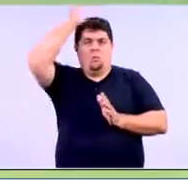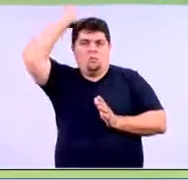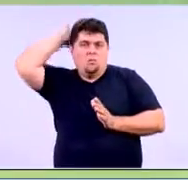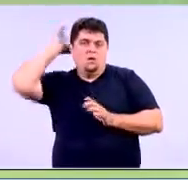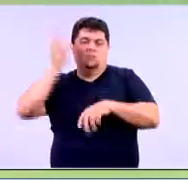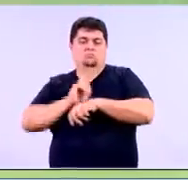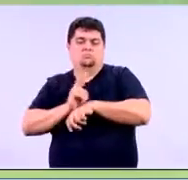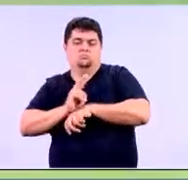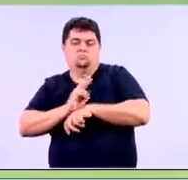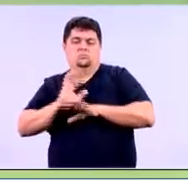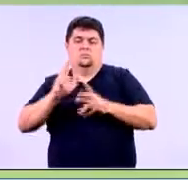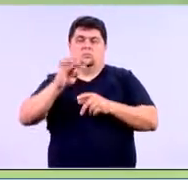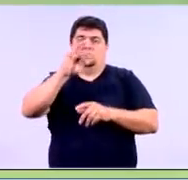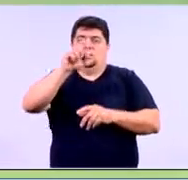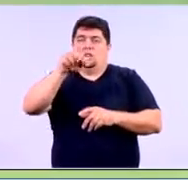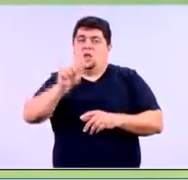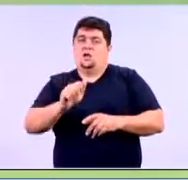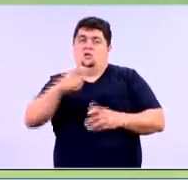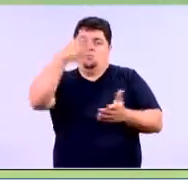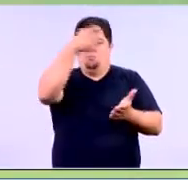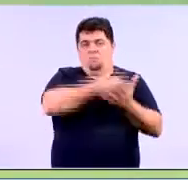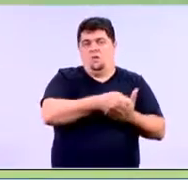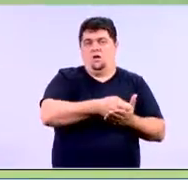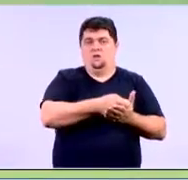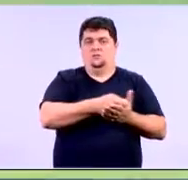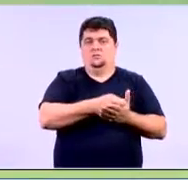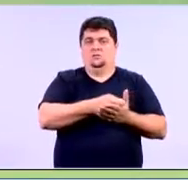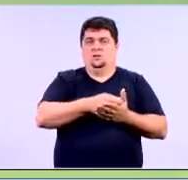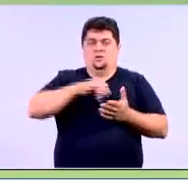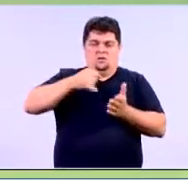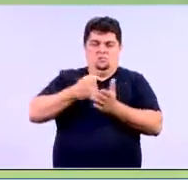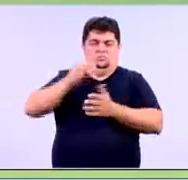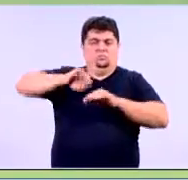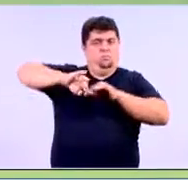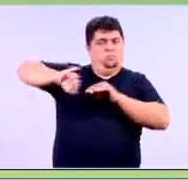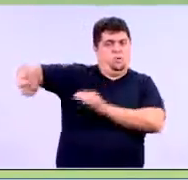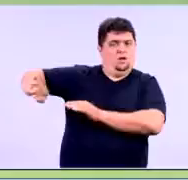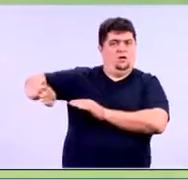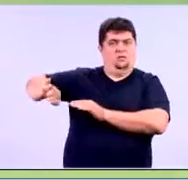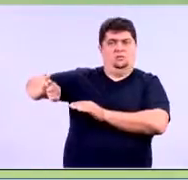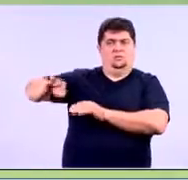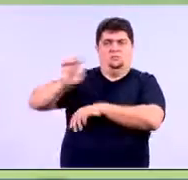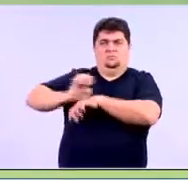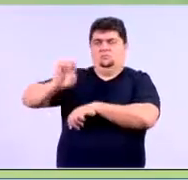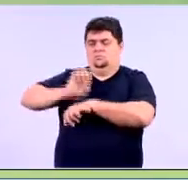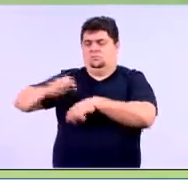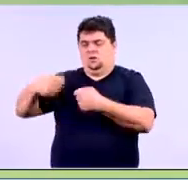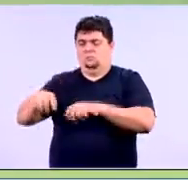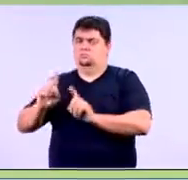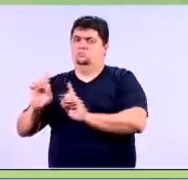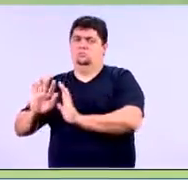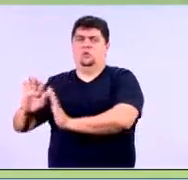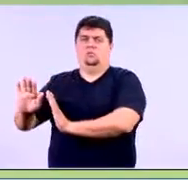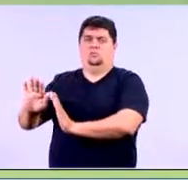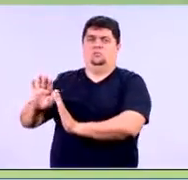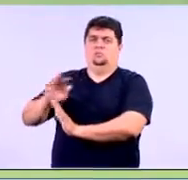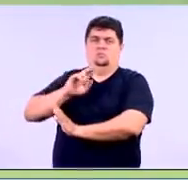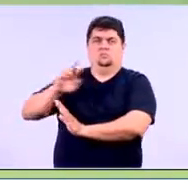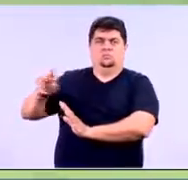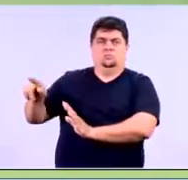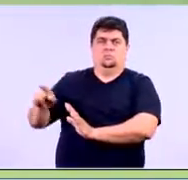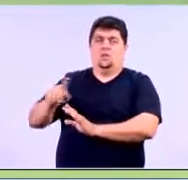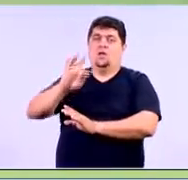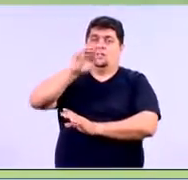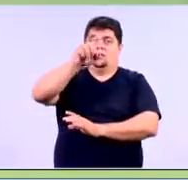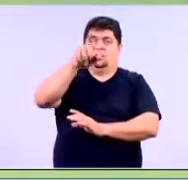fiscalização. Vejam, eu falei há pouco que os impostos independem de qualquer atuação do Estado, da União, do DF, do município. Já as taxas